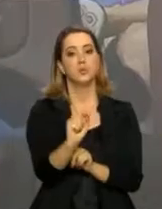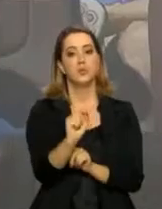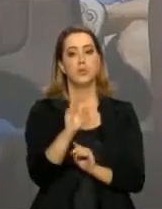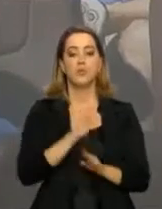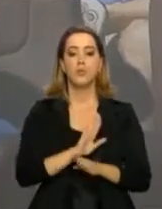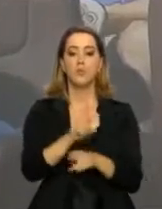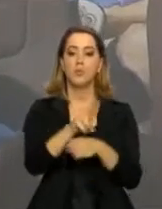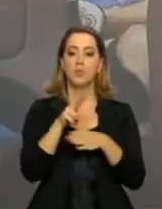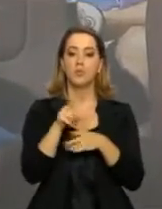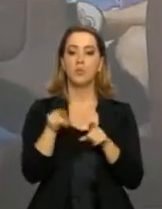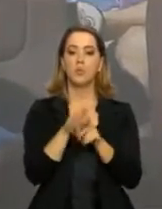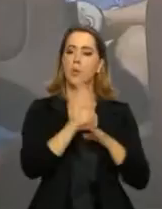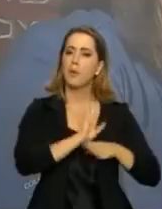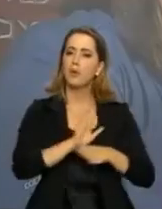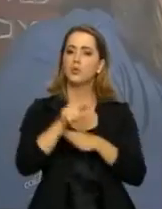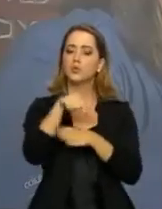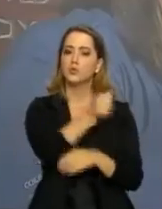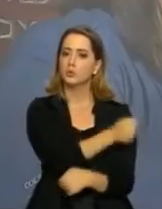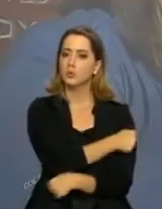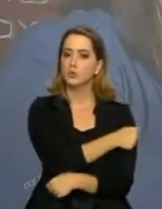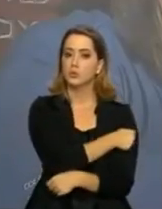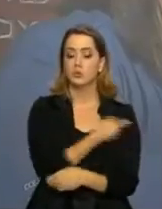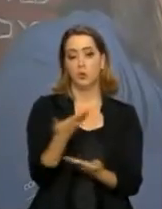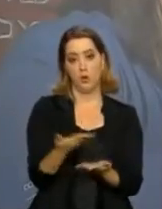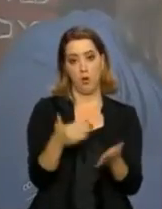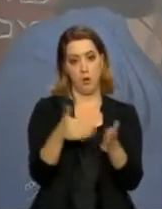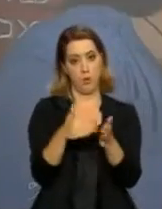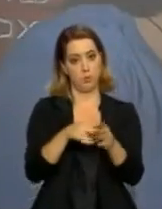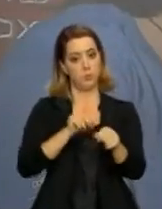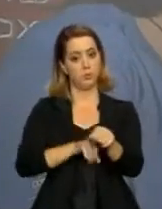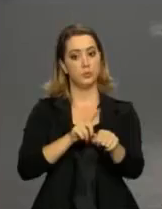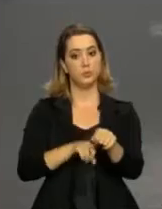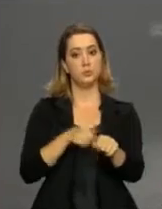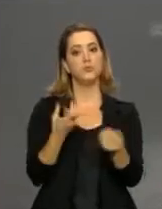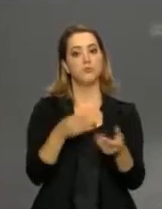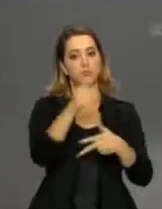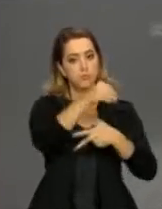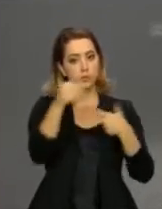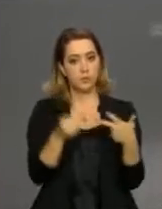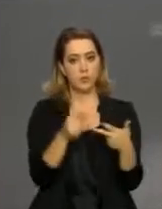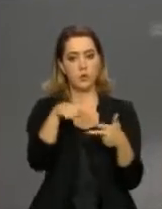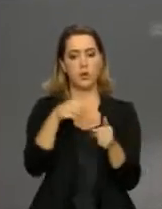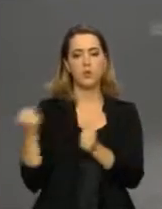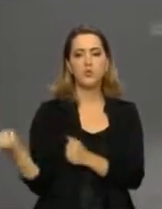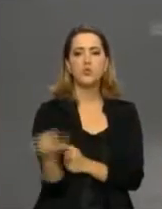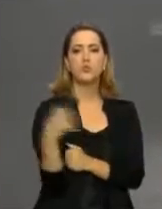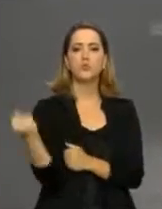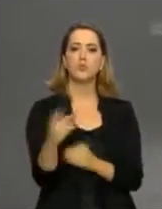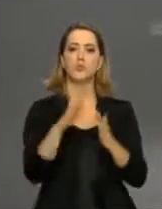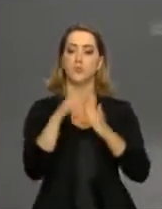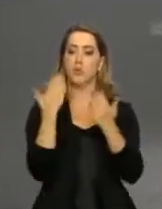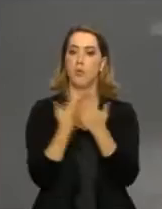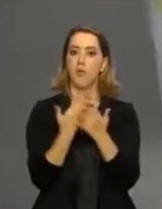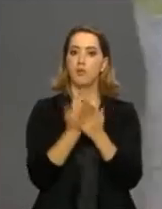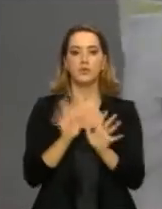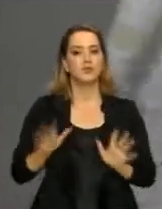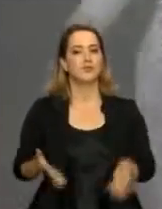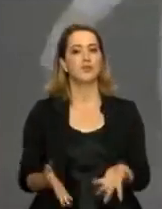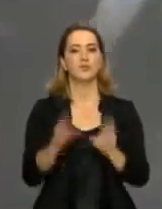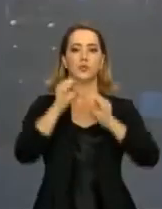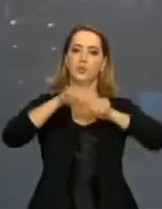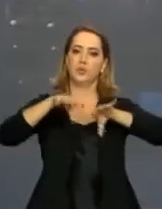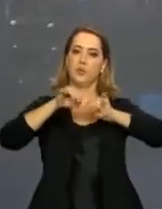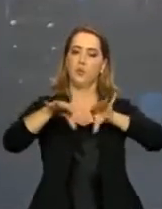Estudantil. Para ajudar os alunos nos últimos dias de preparação para o exame, muitas escolas investem em aulões